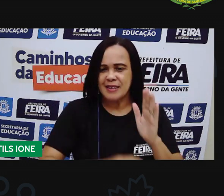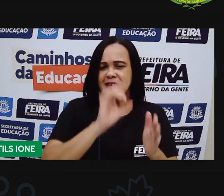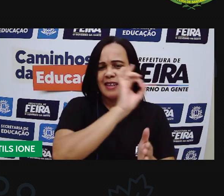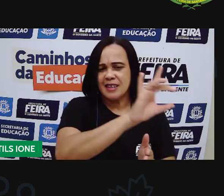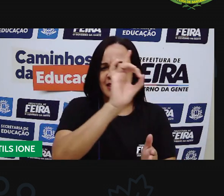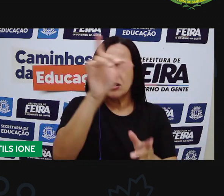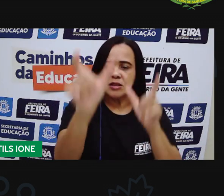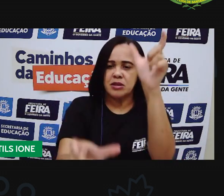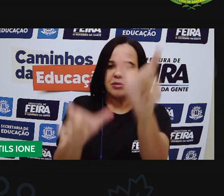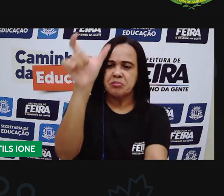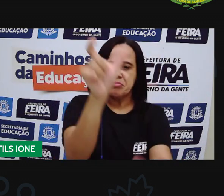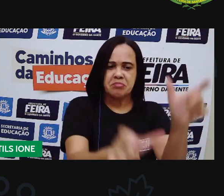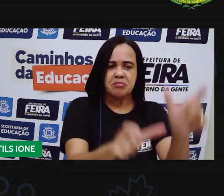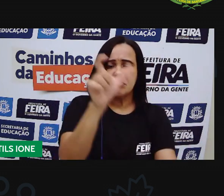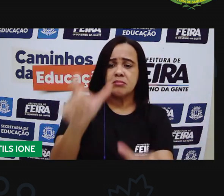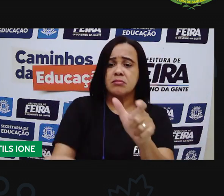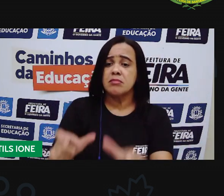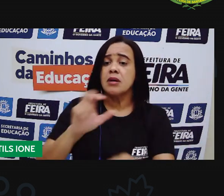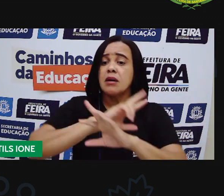as tornam diferentes.